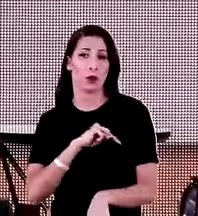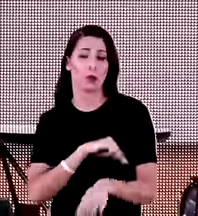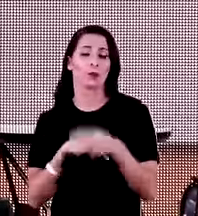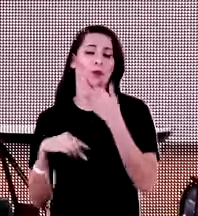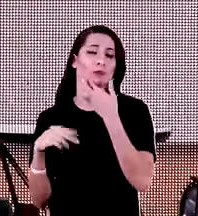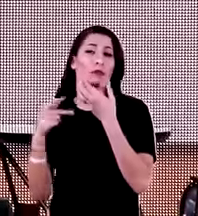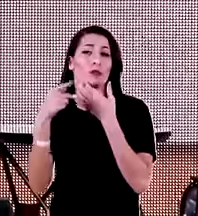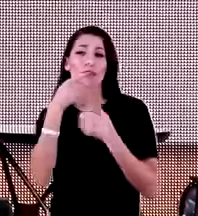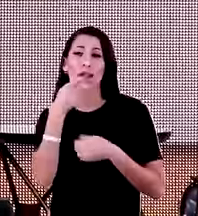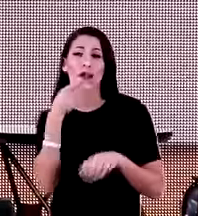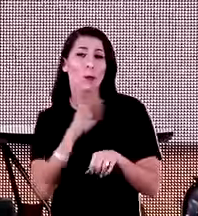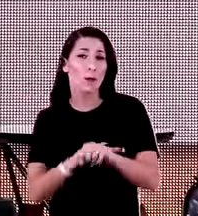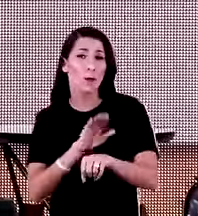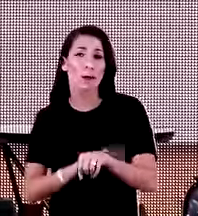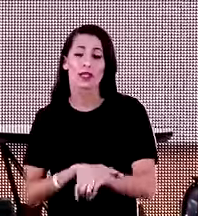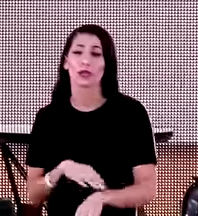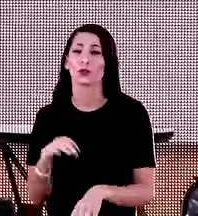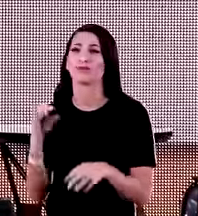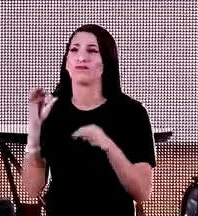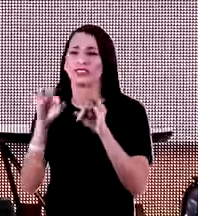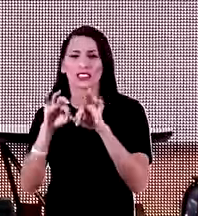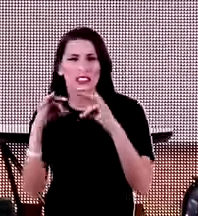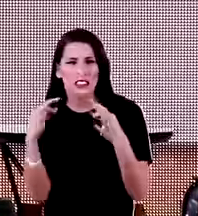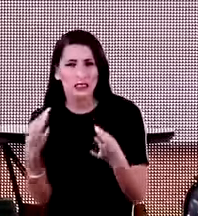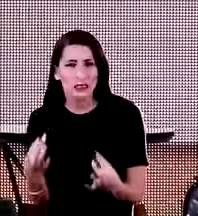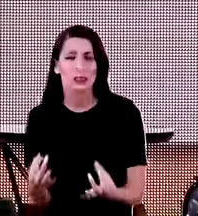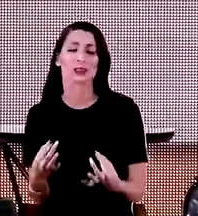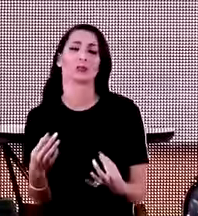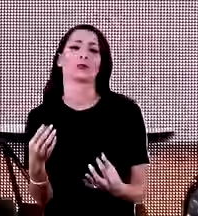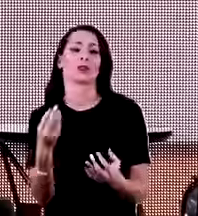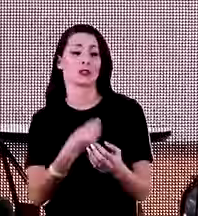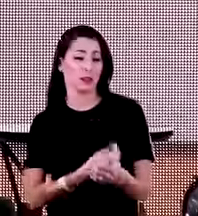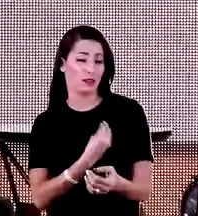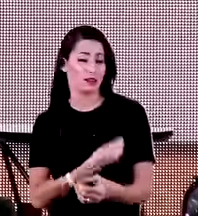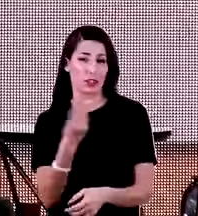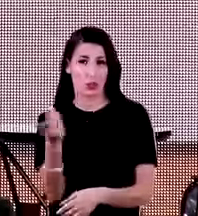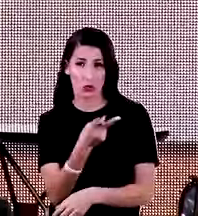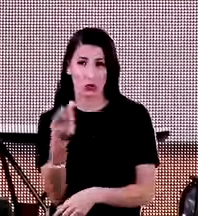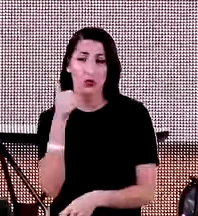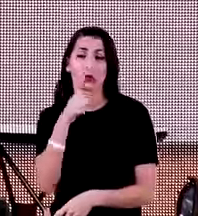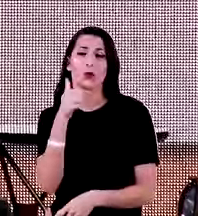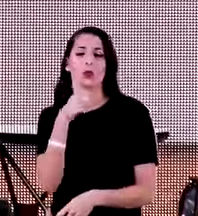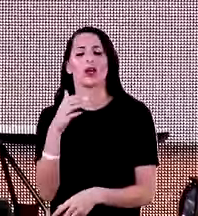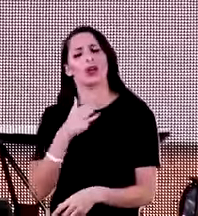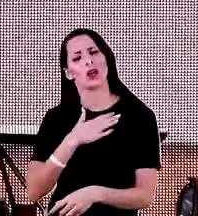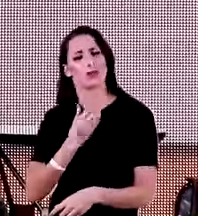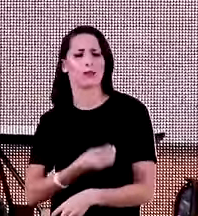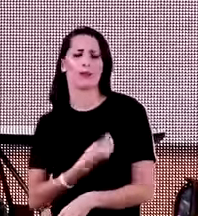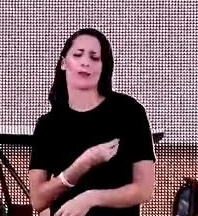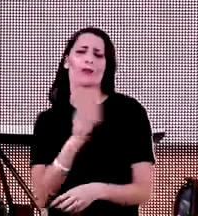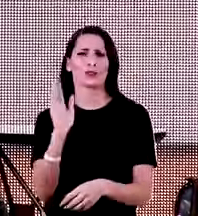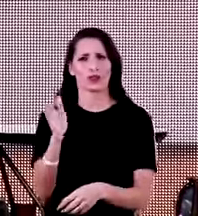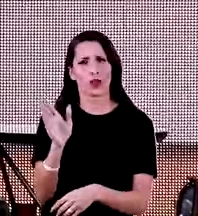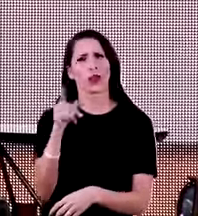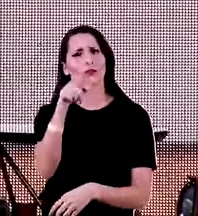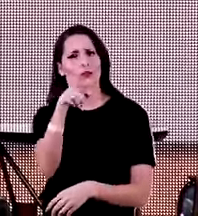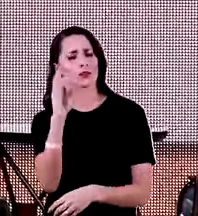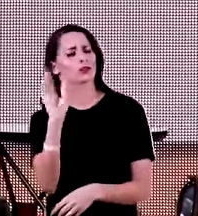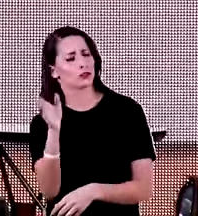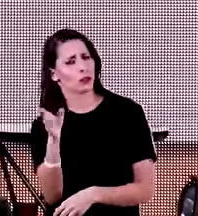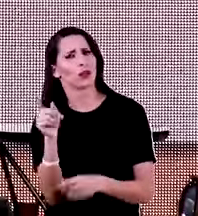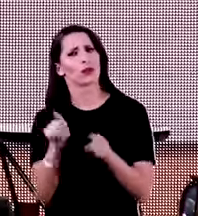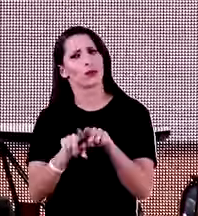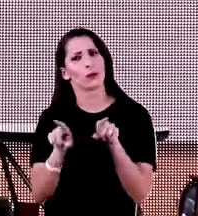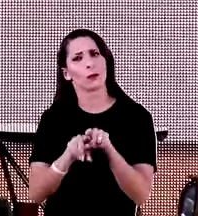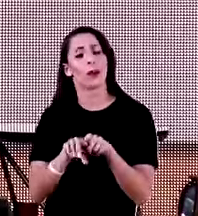pode dizer, da vida dessas duas mulheres. Um momento que com certeza eu já vivi e você também já viveu, ou talvez você esteja vivendo. Um momento de